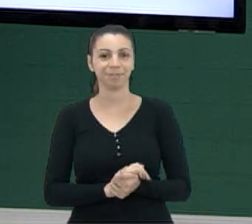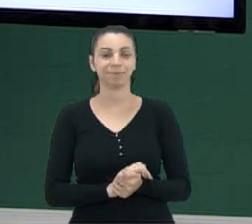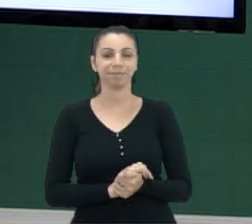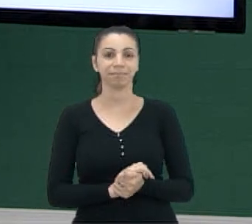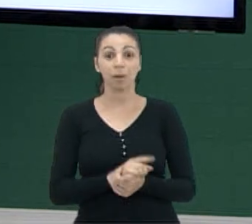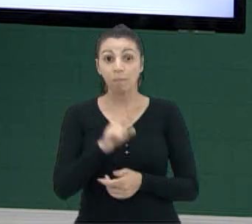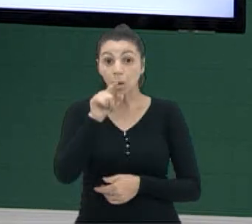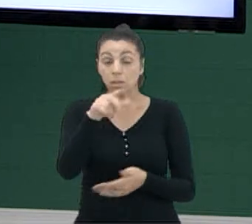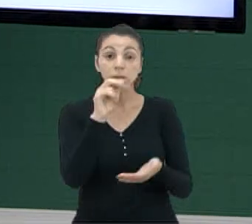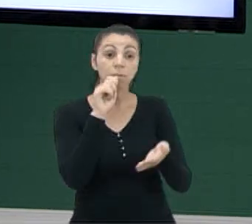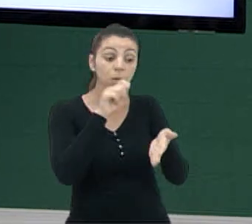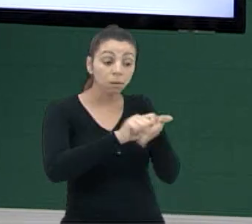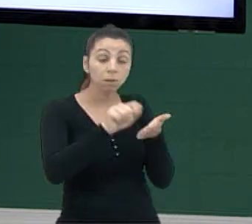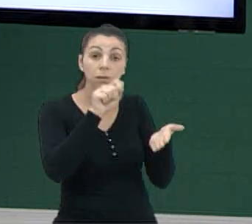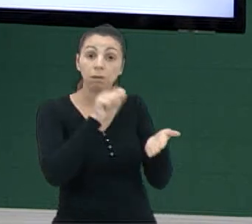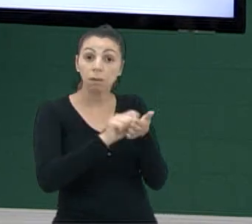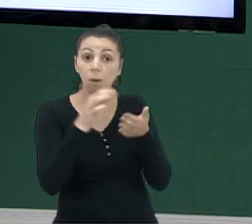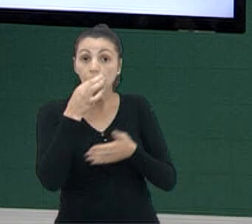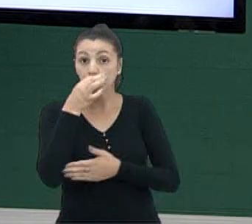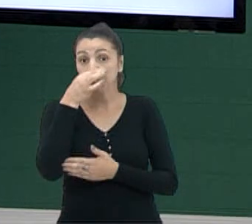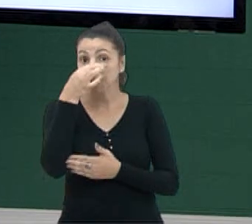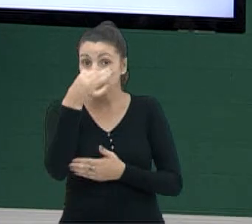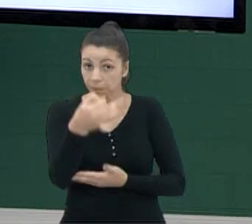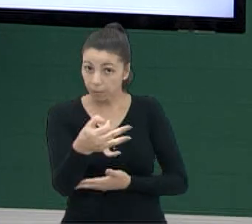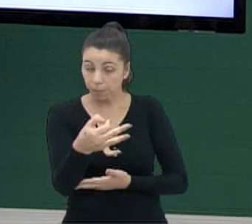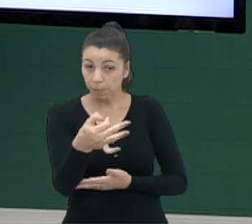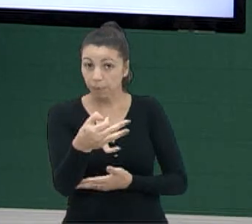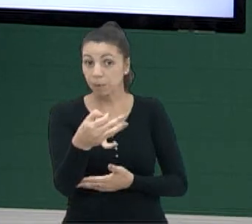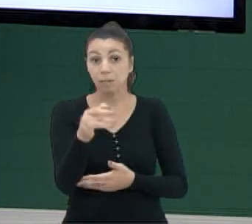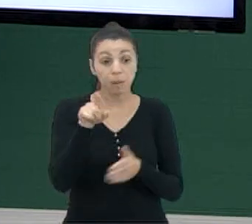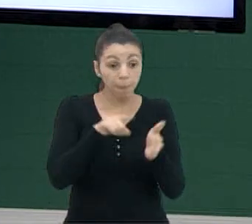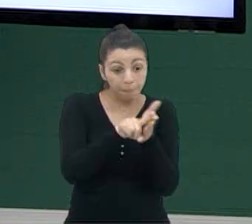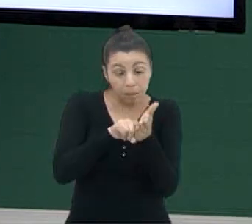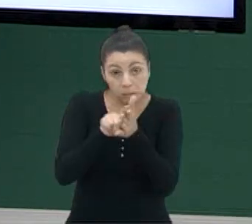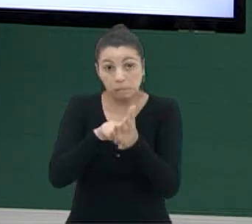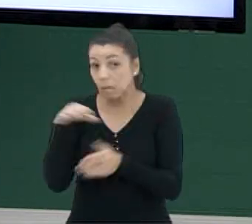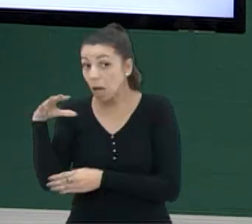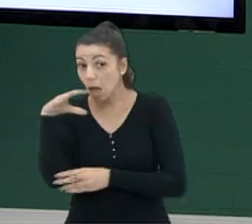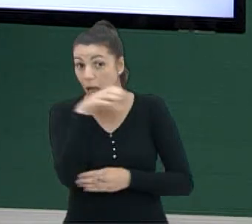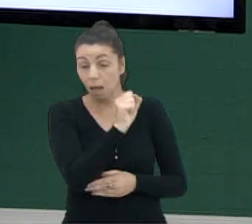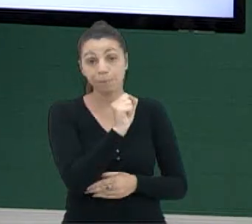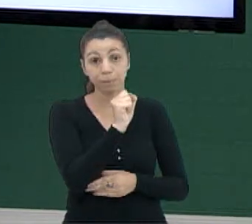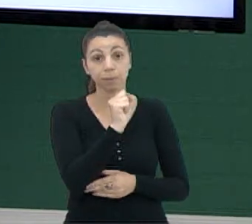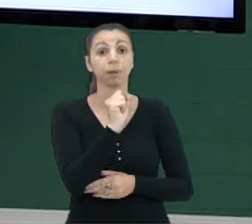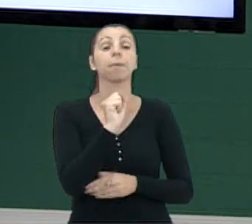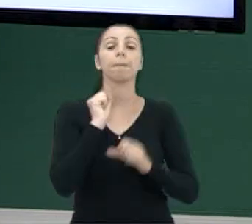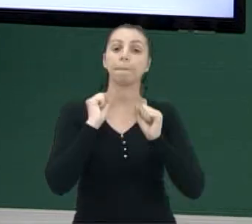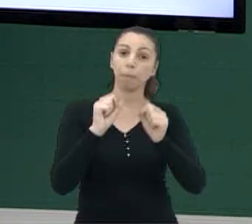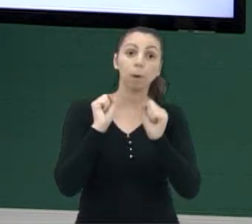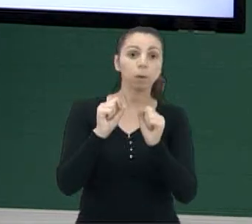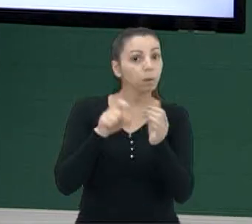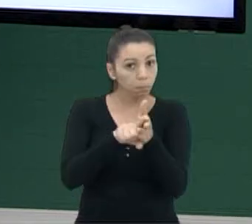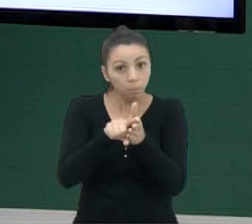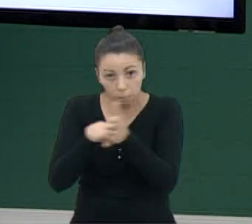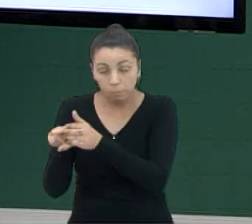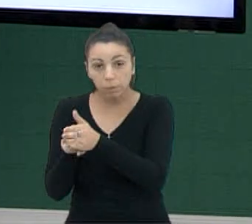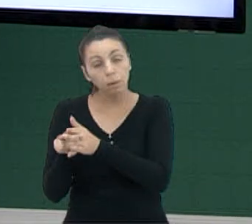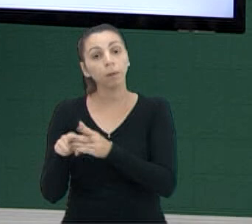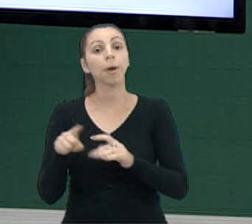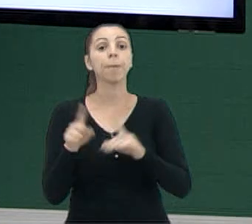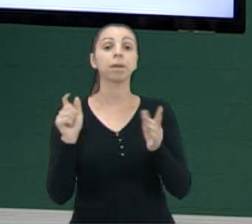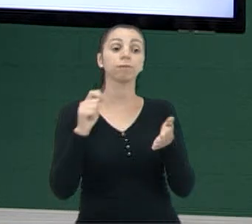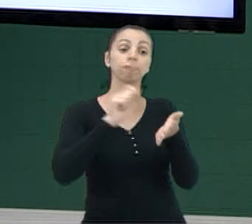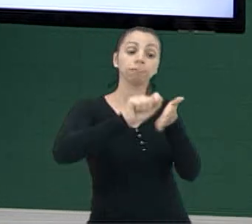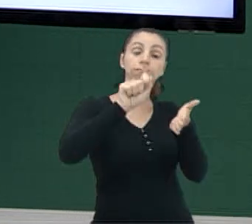escrever o que que vocês acham. Se vocês quiserem fazer uma pesquisa rápida, assim como vocês já fizeram, podem pesquisar, mas vocês